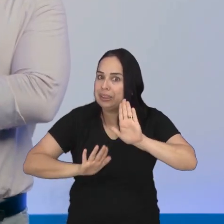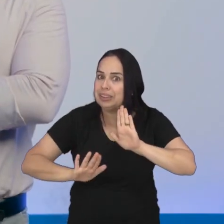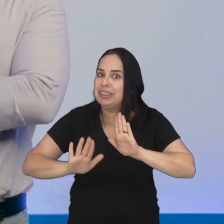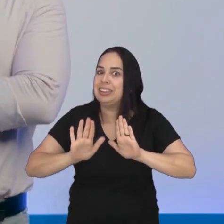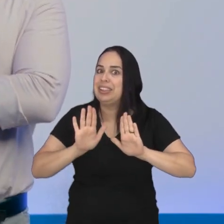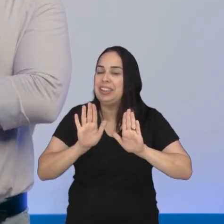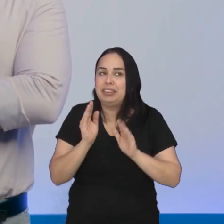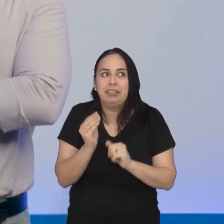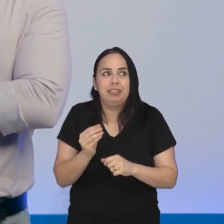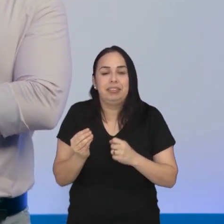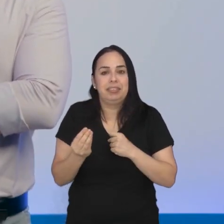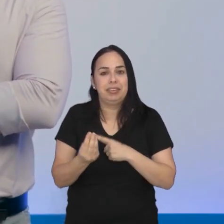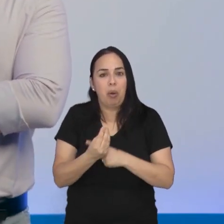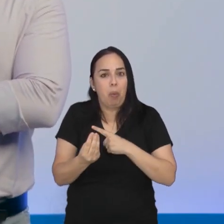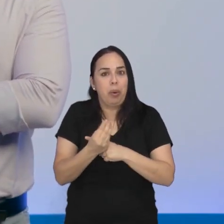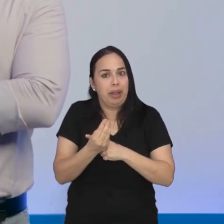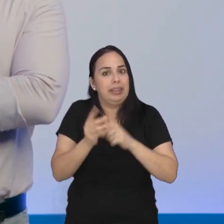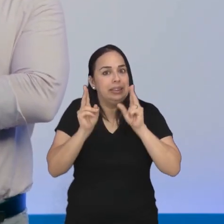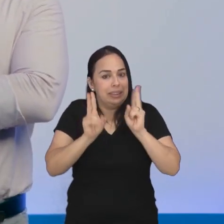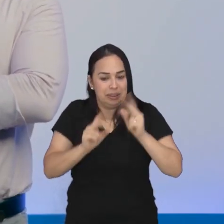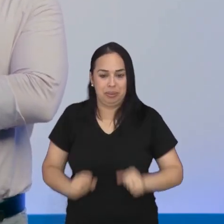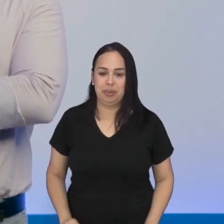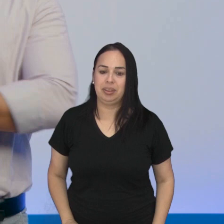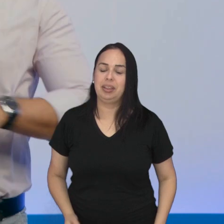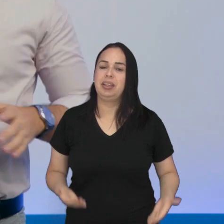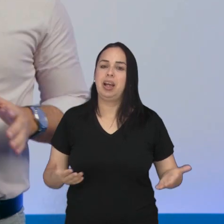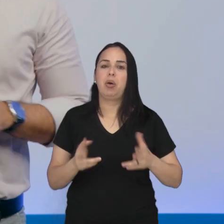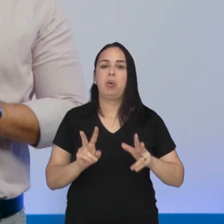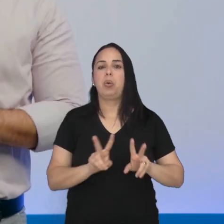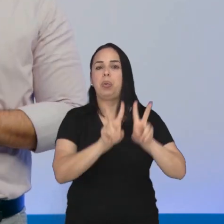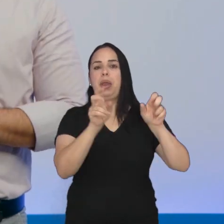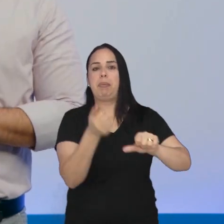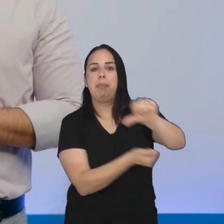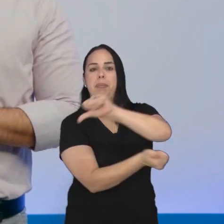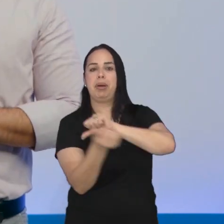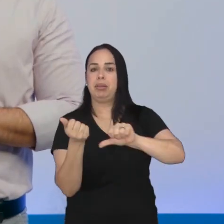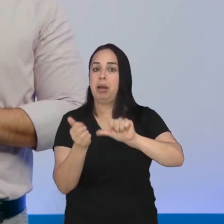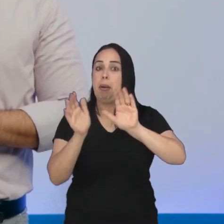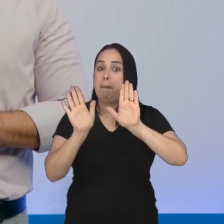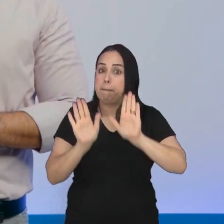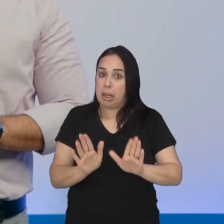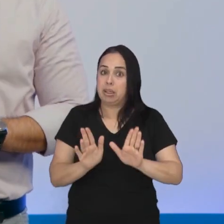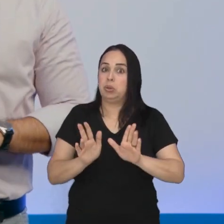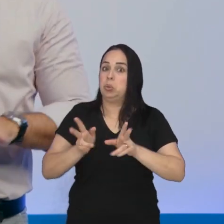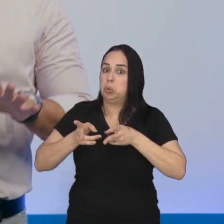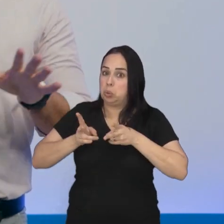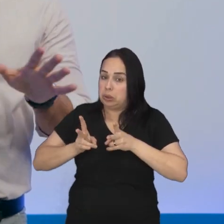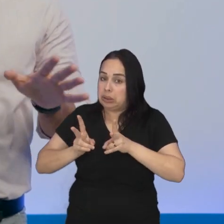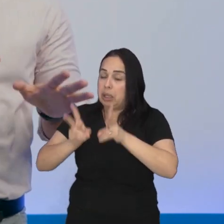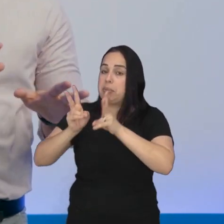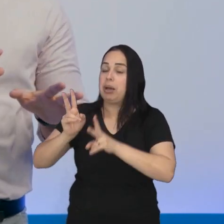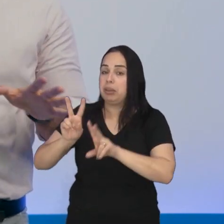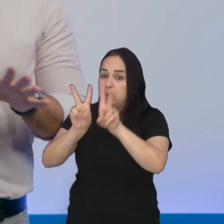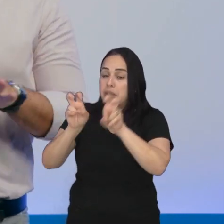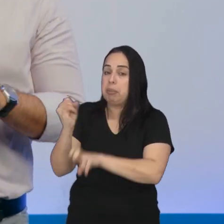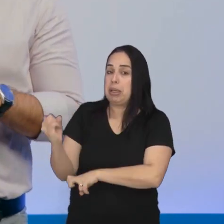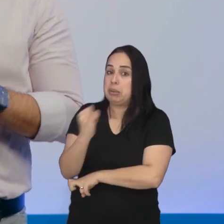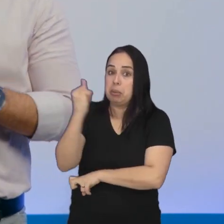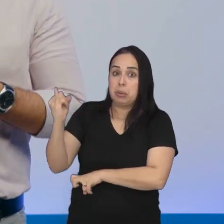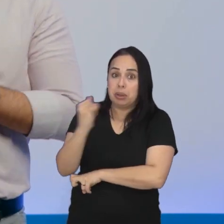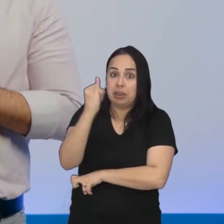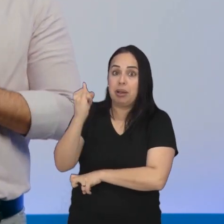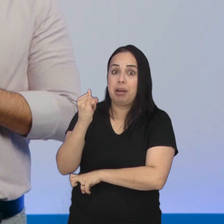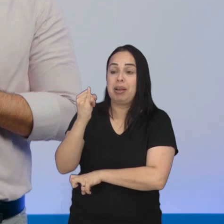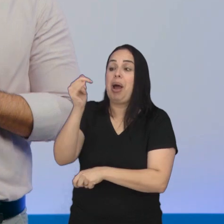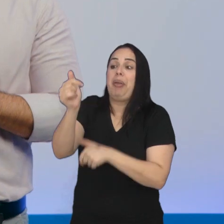esses cuidados e tentar se proteger sempre. E vamos mudar um pouquinho de assunto, mas ainda mantendo num tema importante